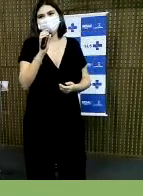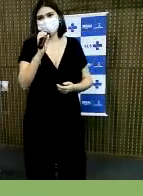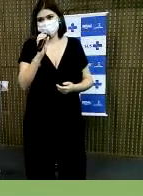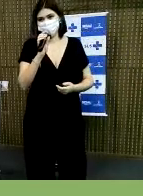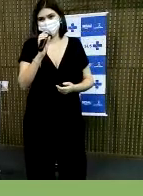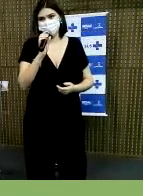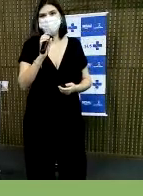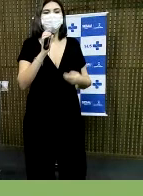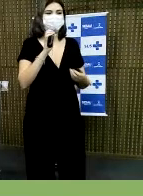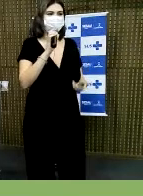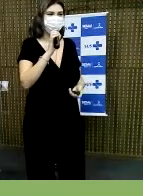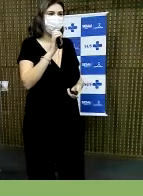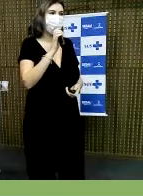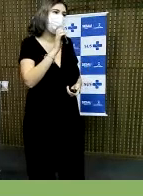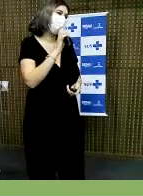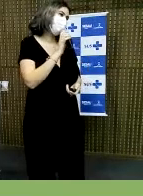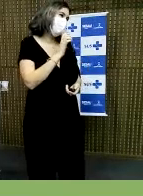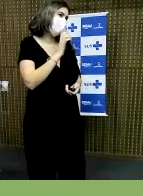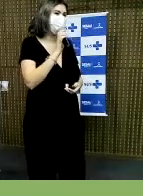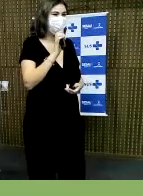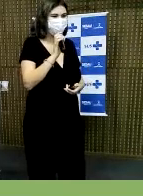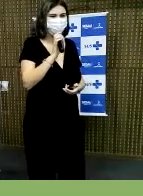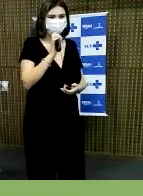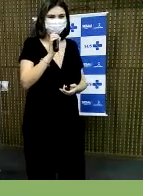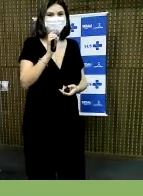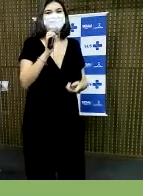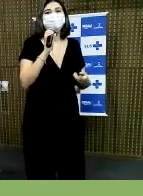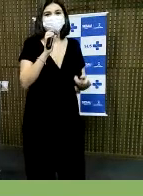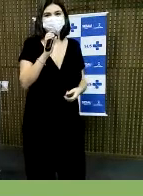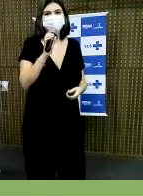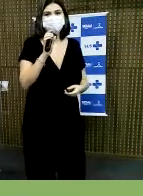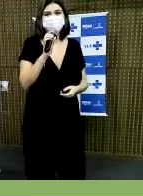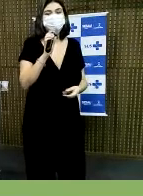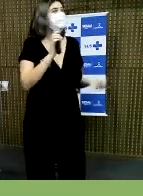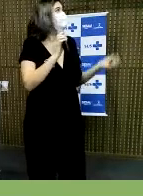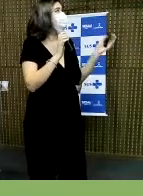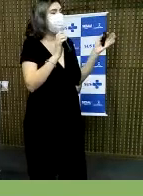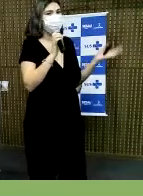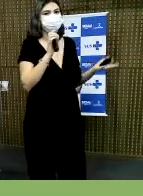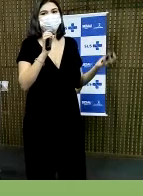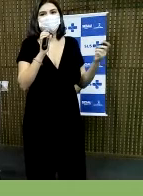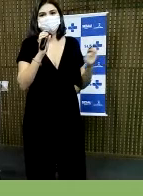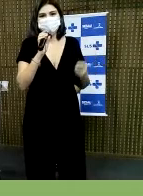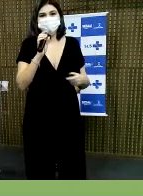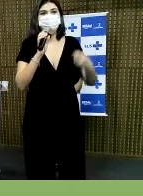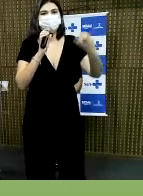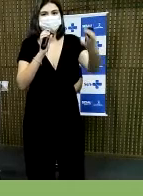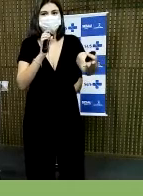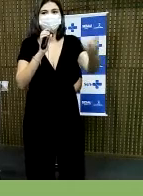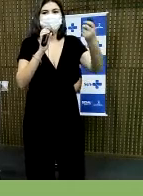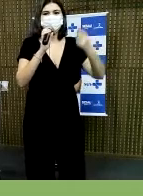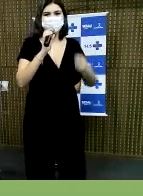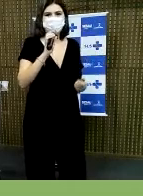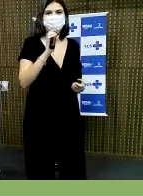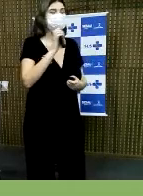o horário estendido. Qual que é a desculpa? Ah, eu trabalho, não tenho como ir. Então, nós usamos os períodos do horário estendido para estar